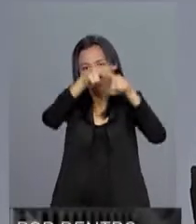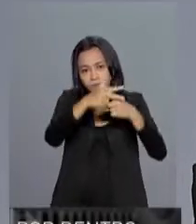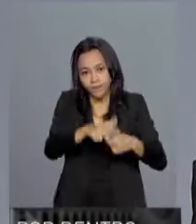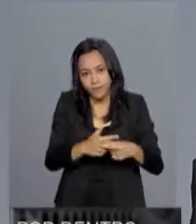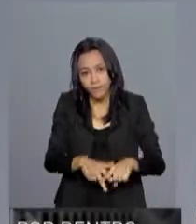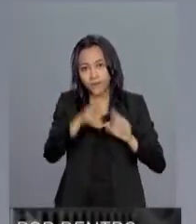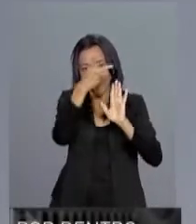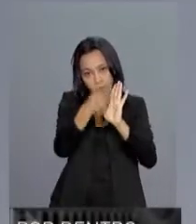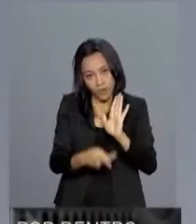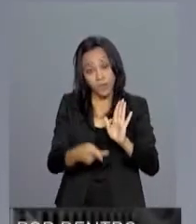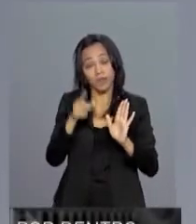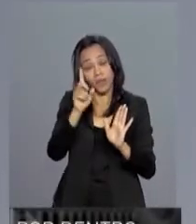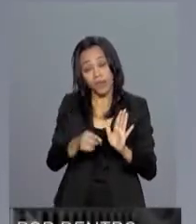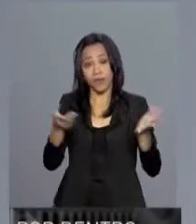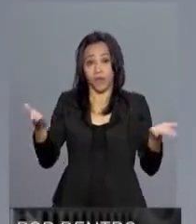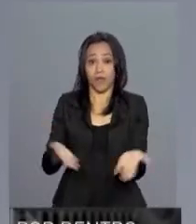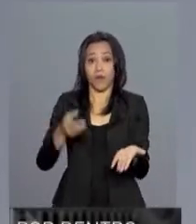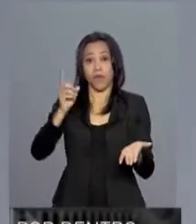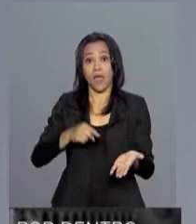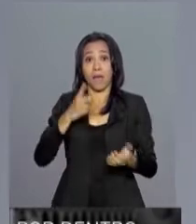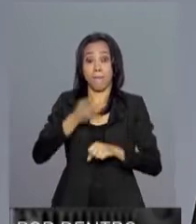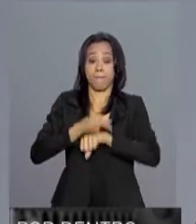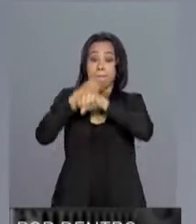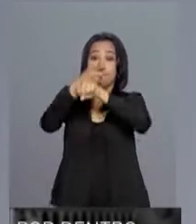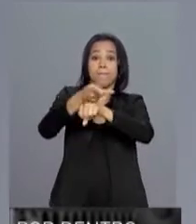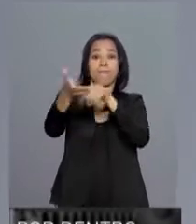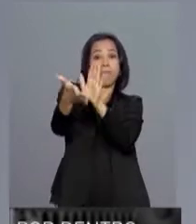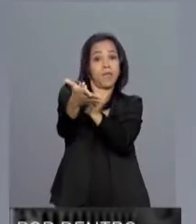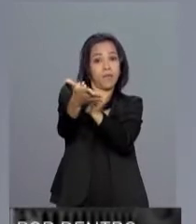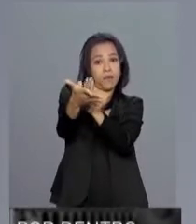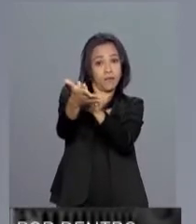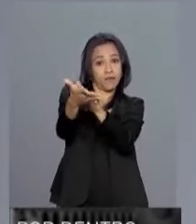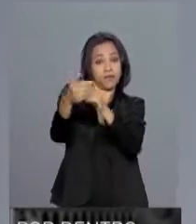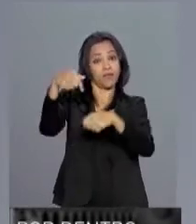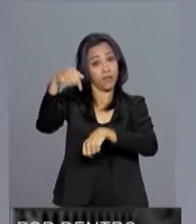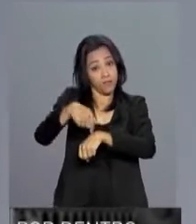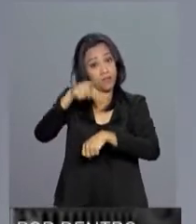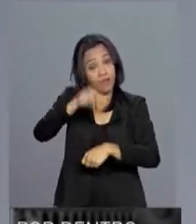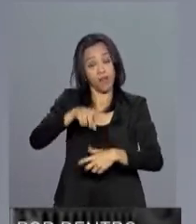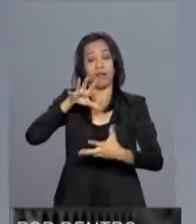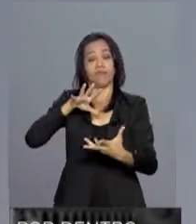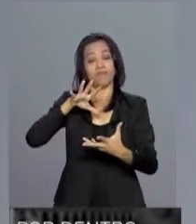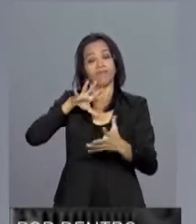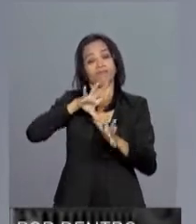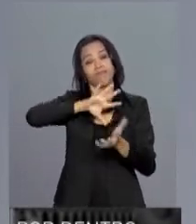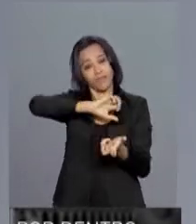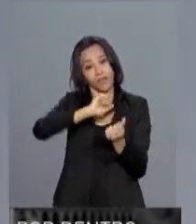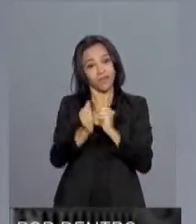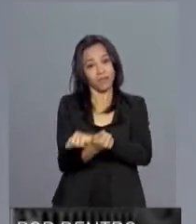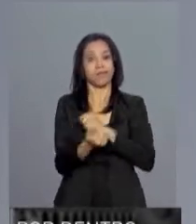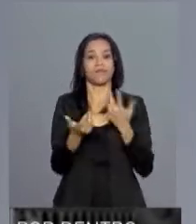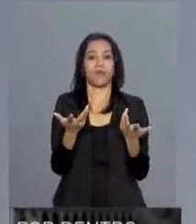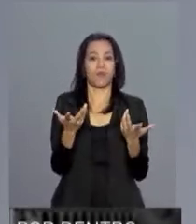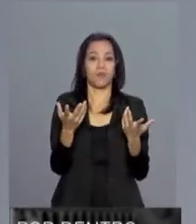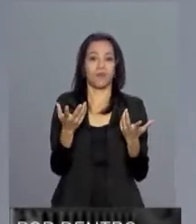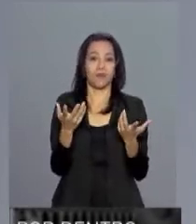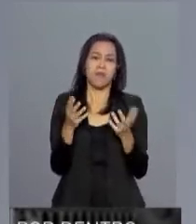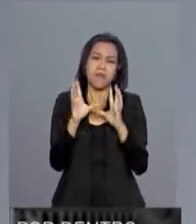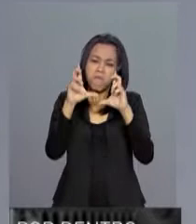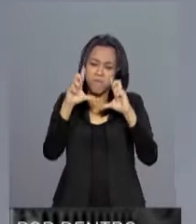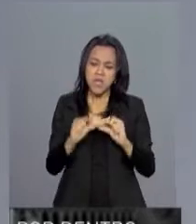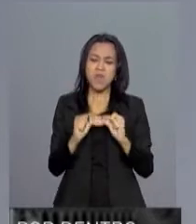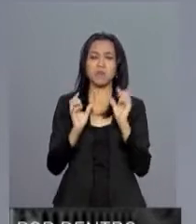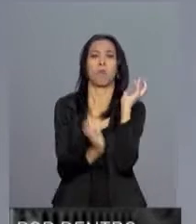modalidade de premiação que é uma modalidade muito mais adequada mais simples e muito menos burocrática para